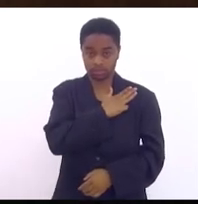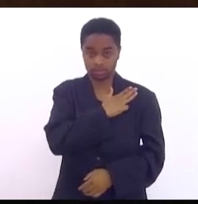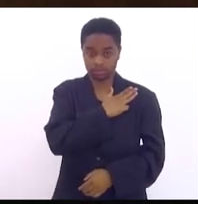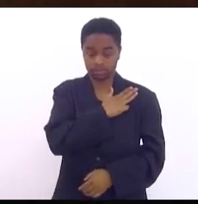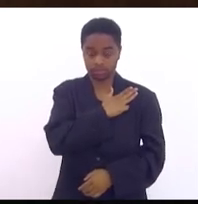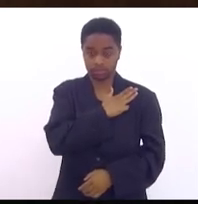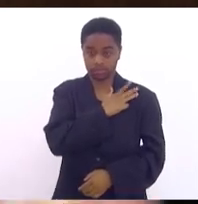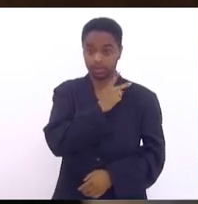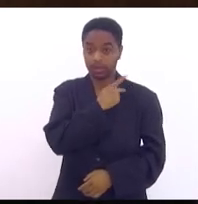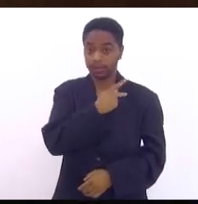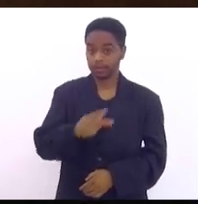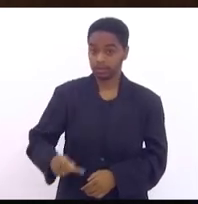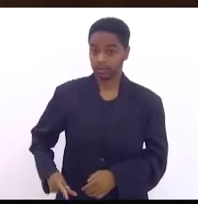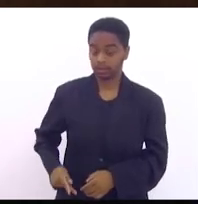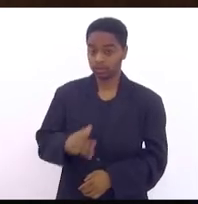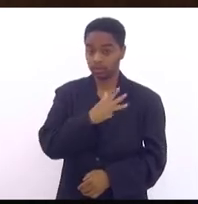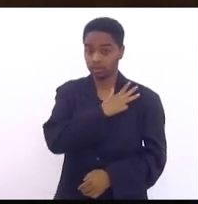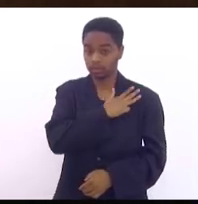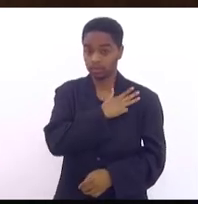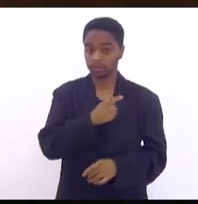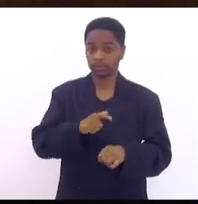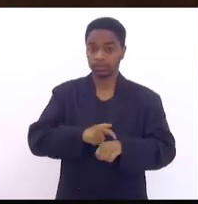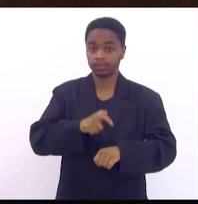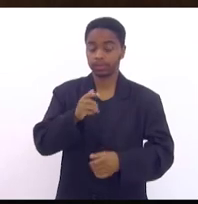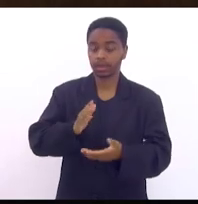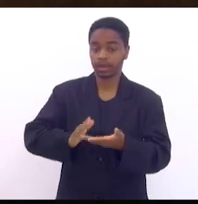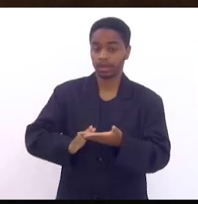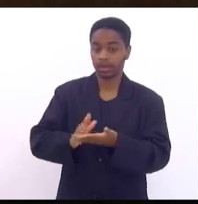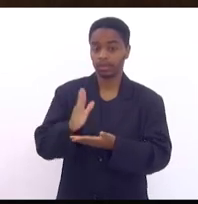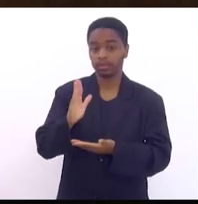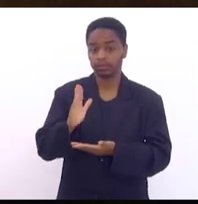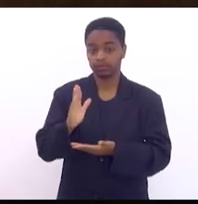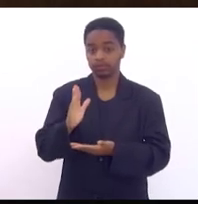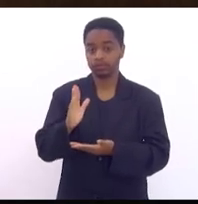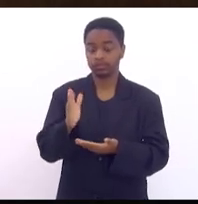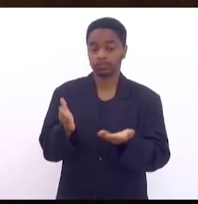o presidente Lula, ao aprovar as compensações das